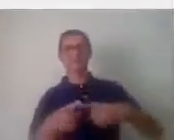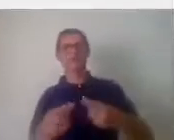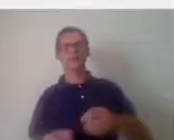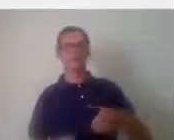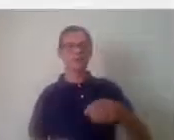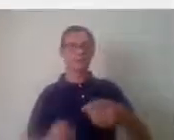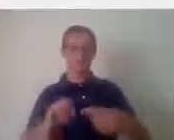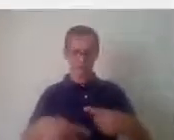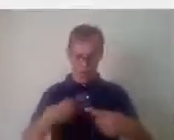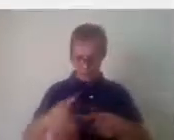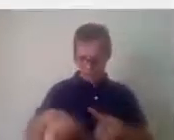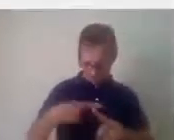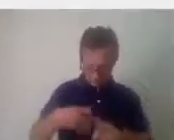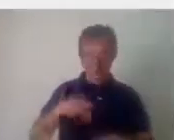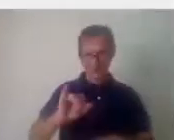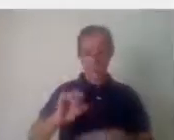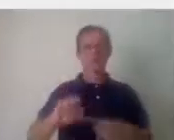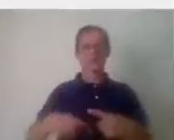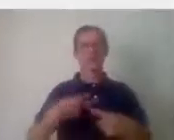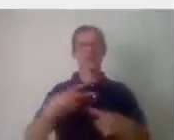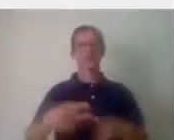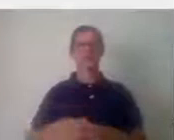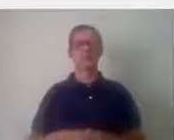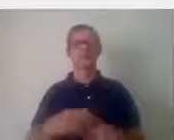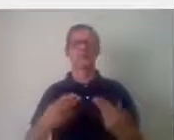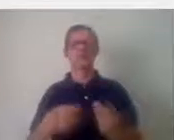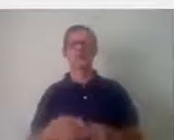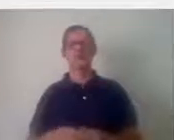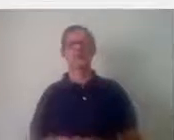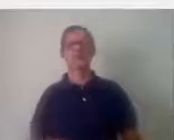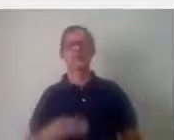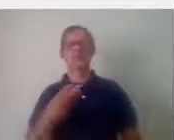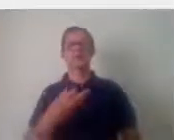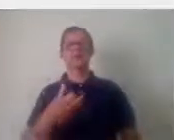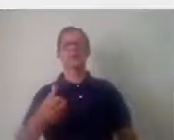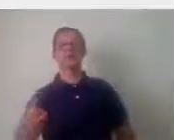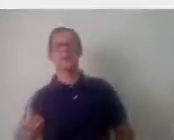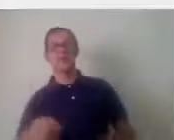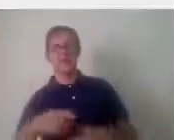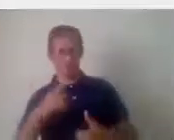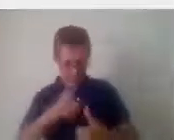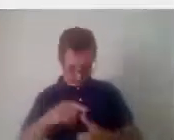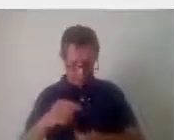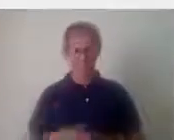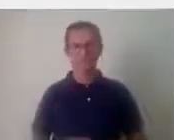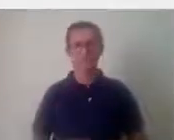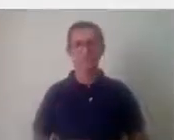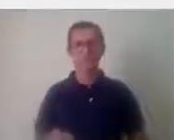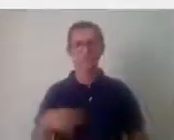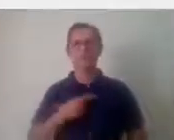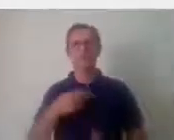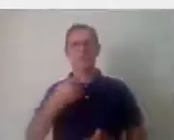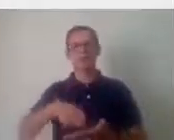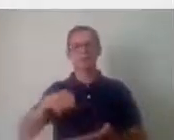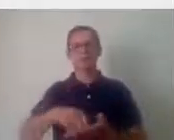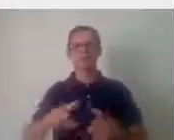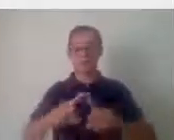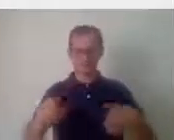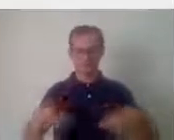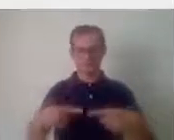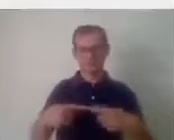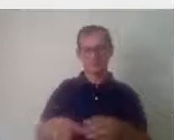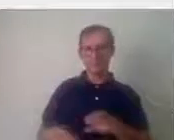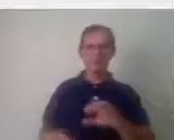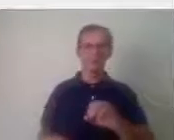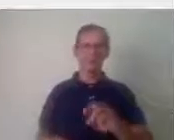ao quadrado mais y ao quadrado é igual a 36. Primeiro passo, vamos escrever essa região em